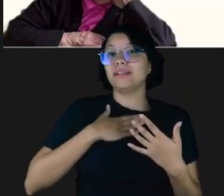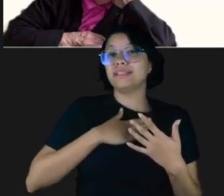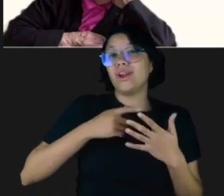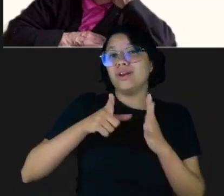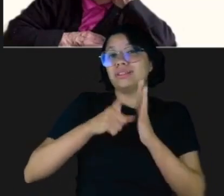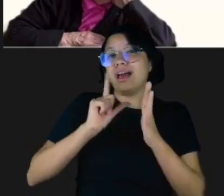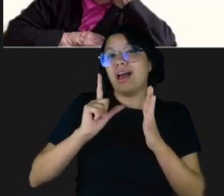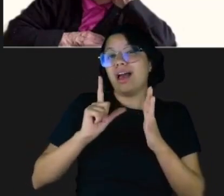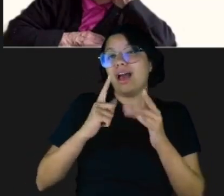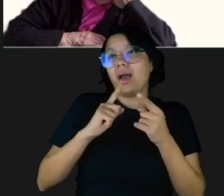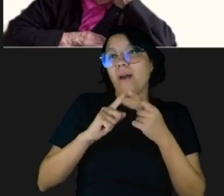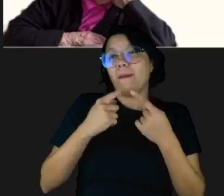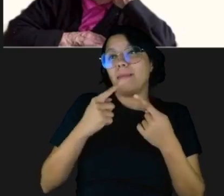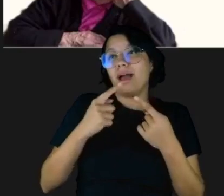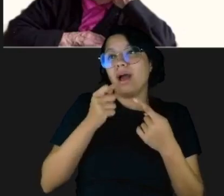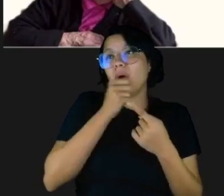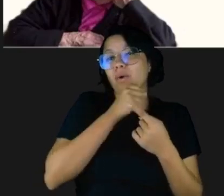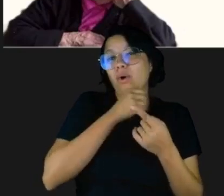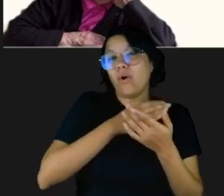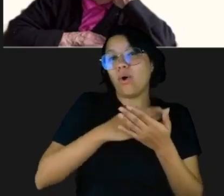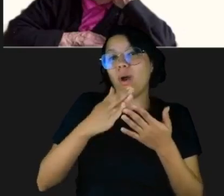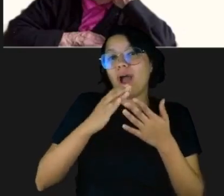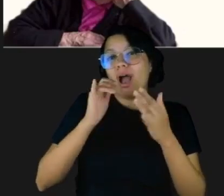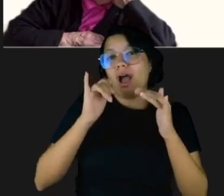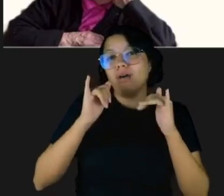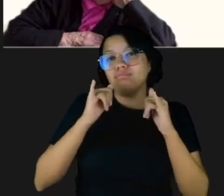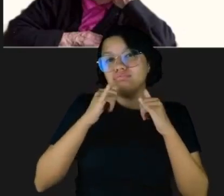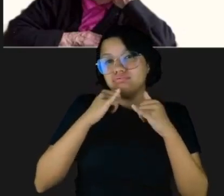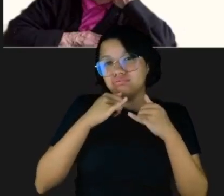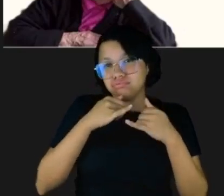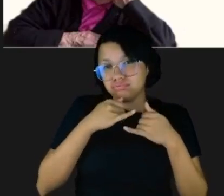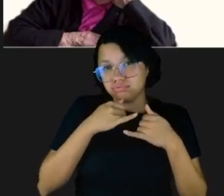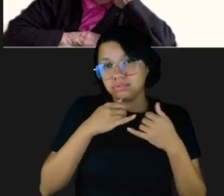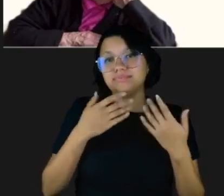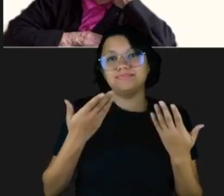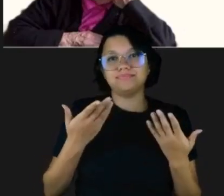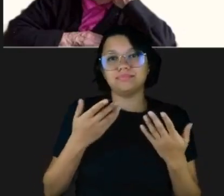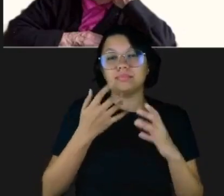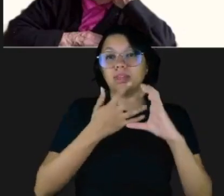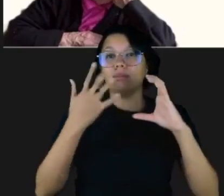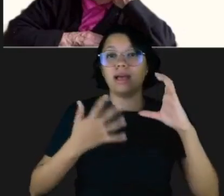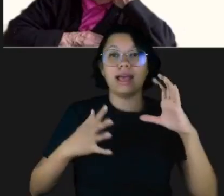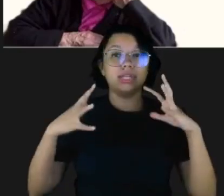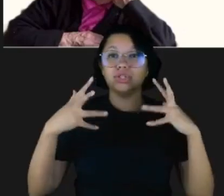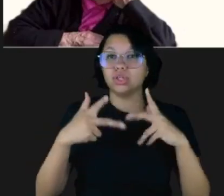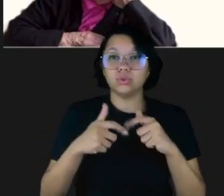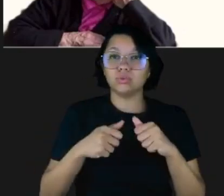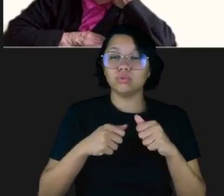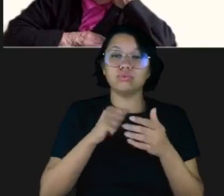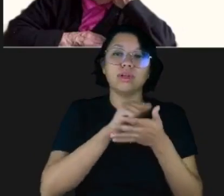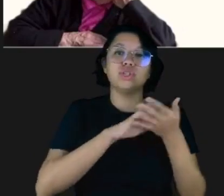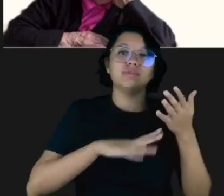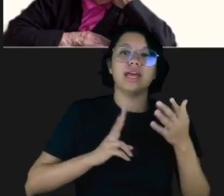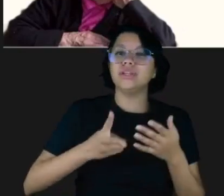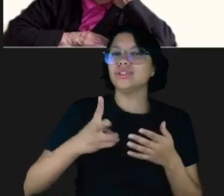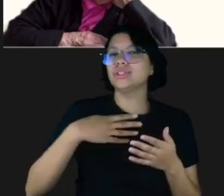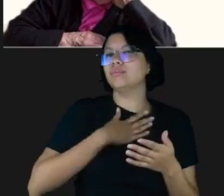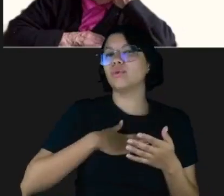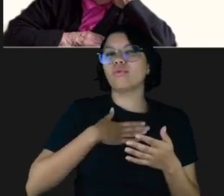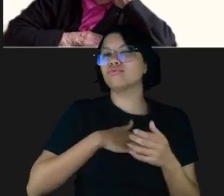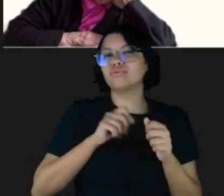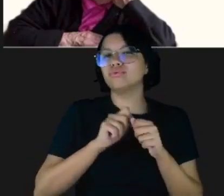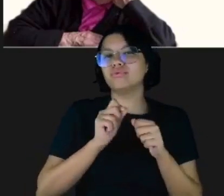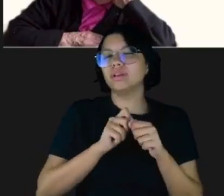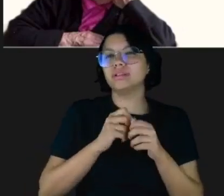deixando o idoso, né? Enfim, não somente o idoso, mas é uma característica em todos, atividades que ele sempre gostou de fazer,